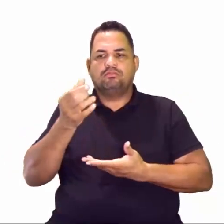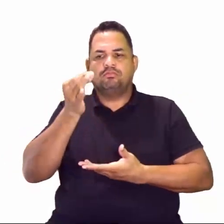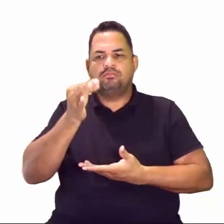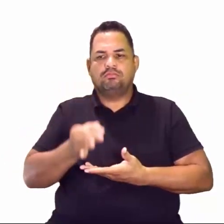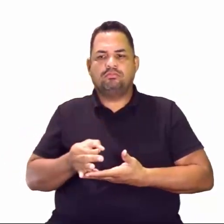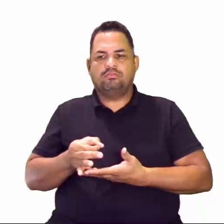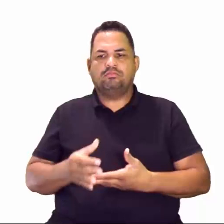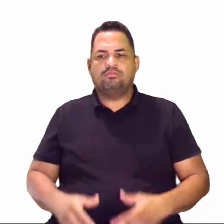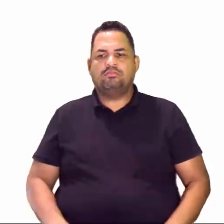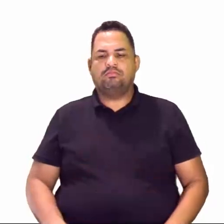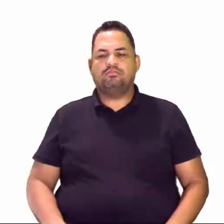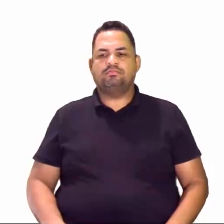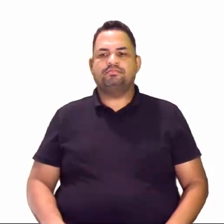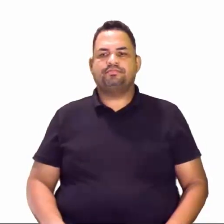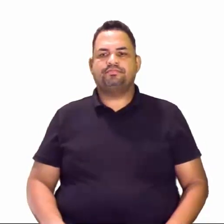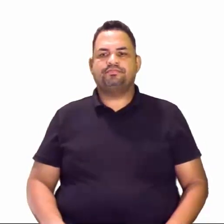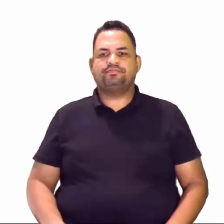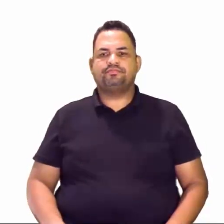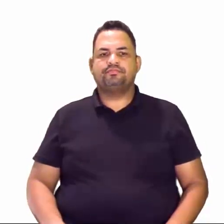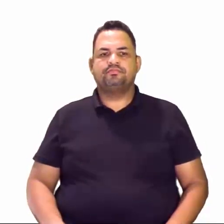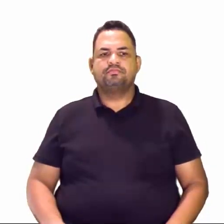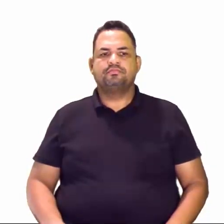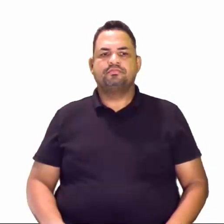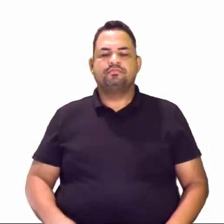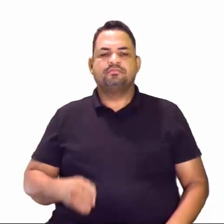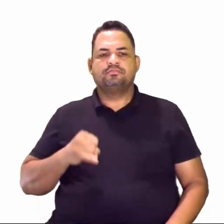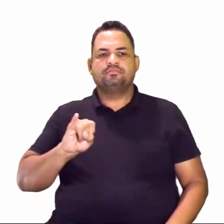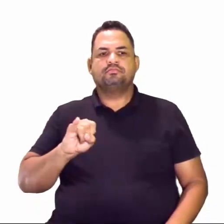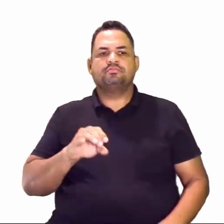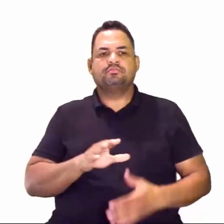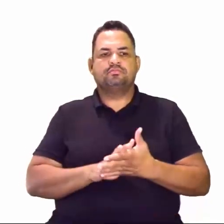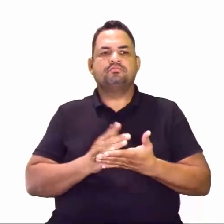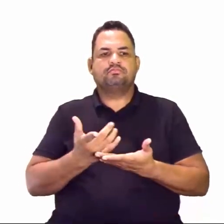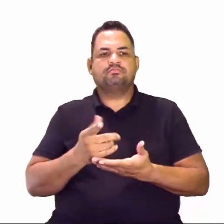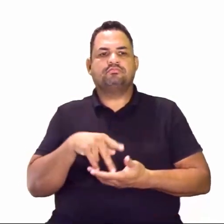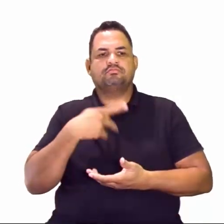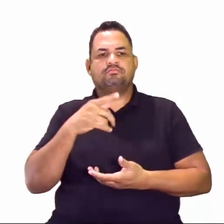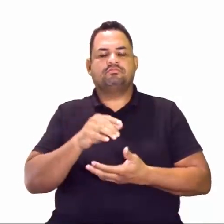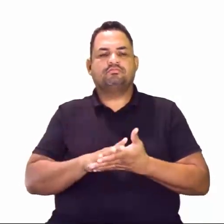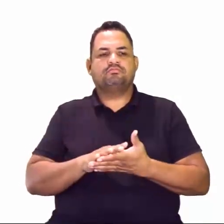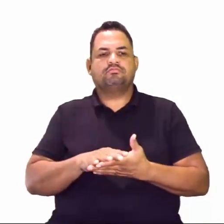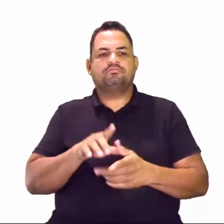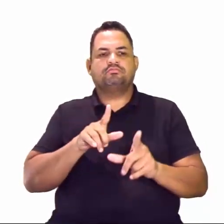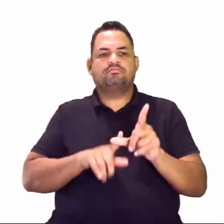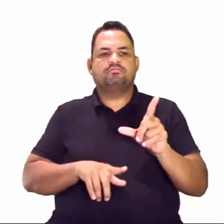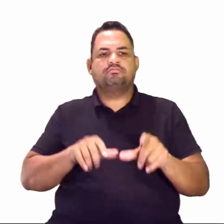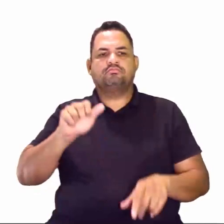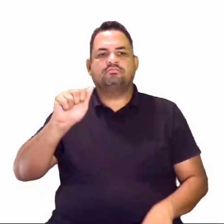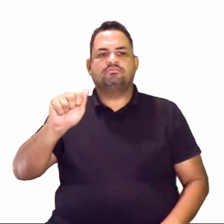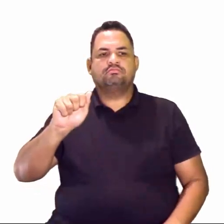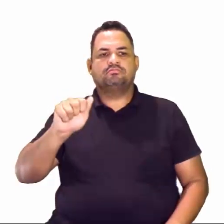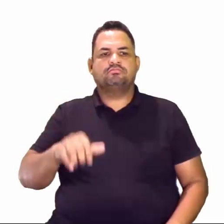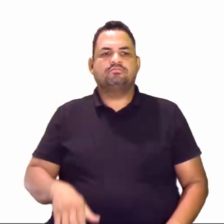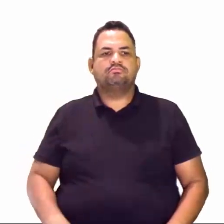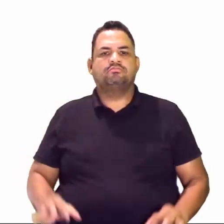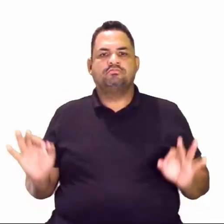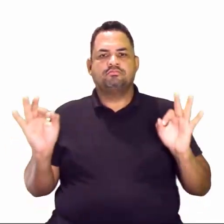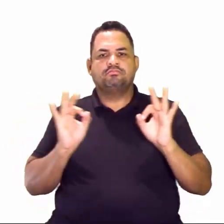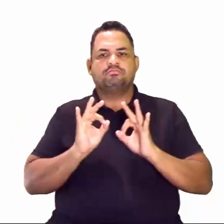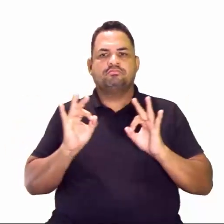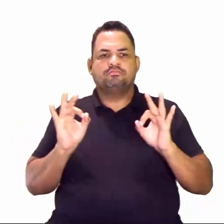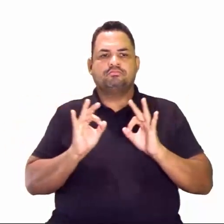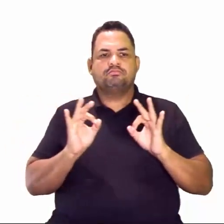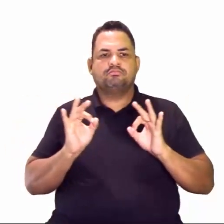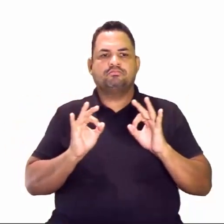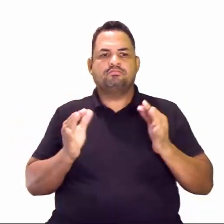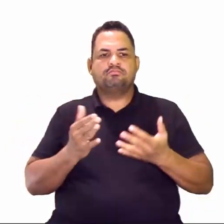como resposta certa? Olha lá, se você considerou a letra A, perfeitamente, olha aí, a fórmula molecular